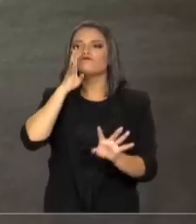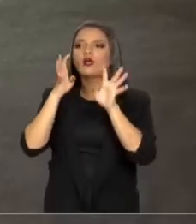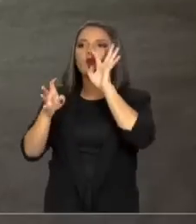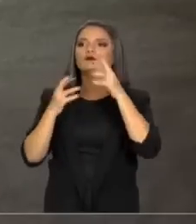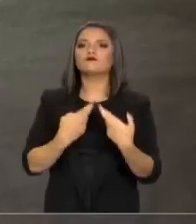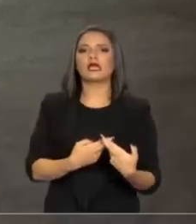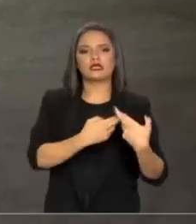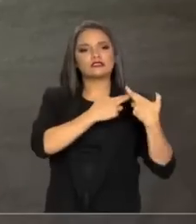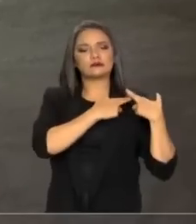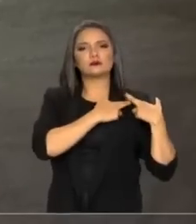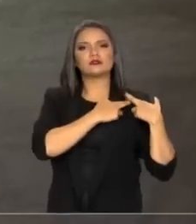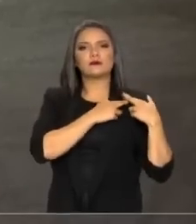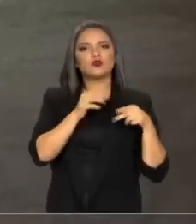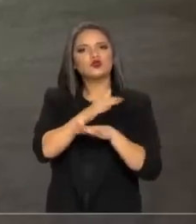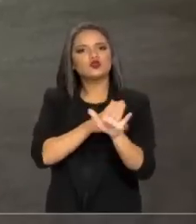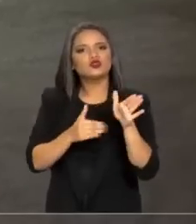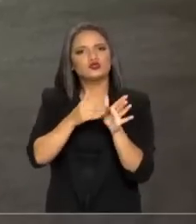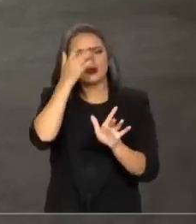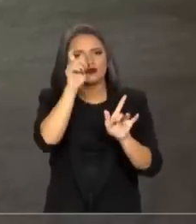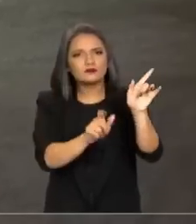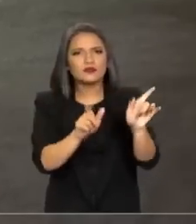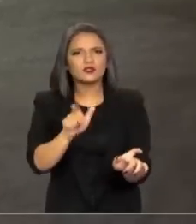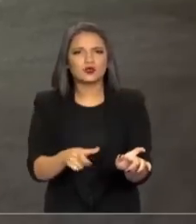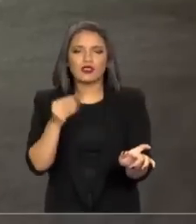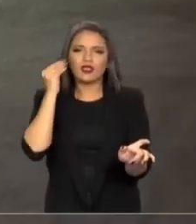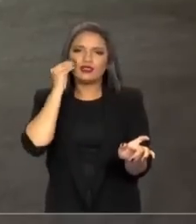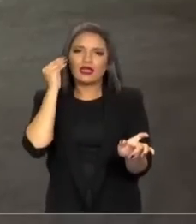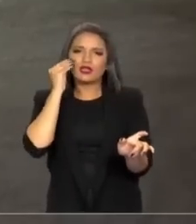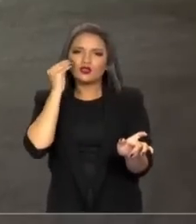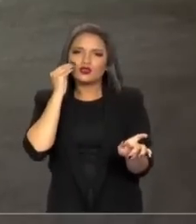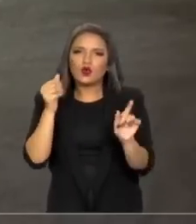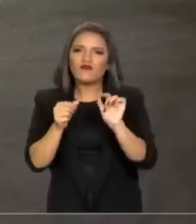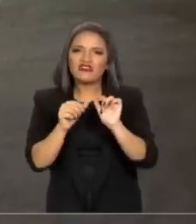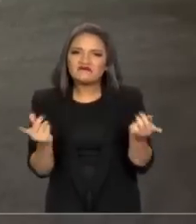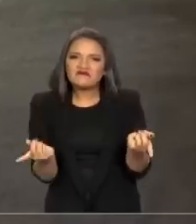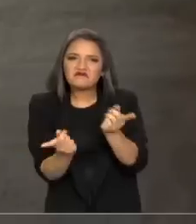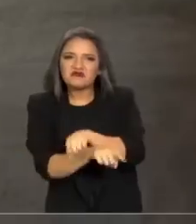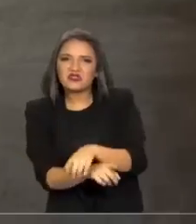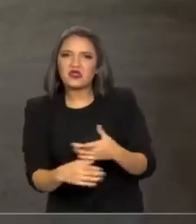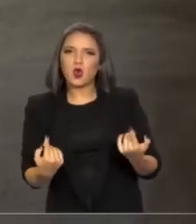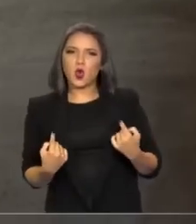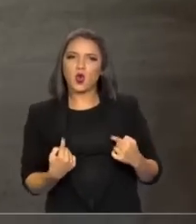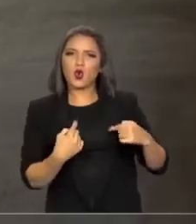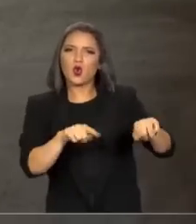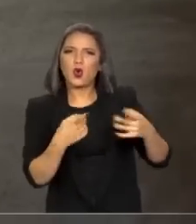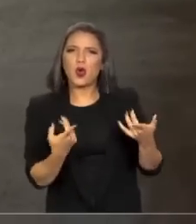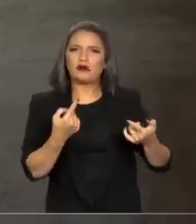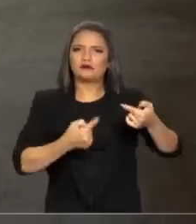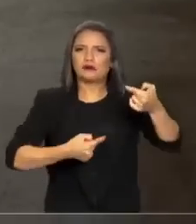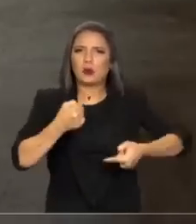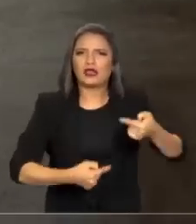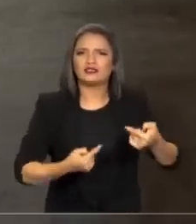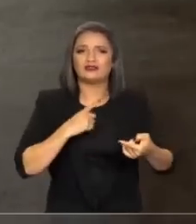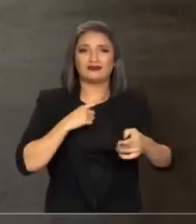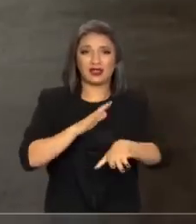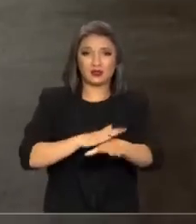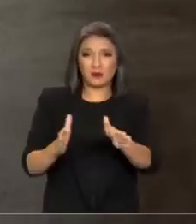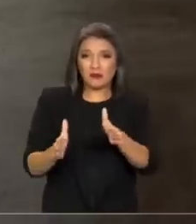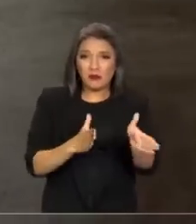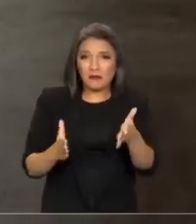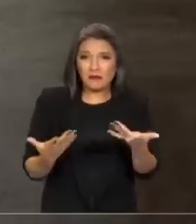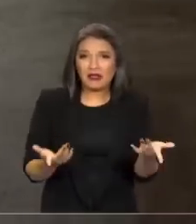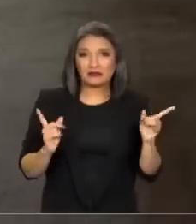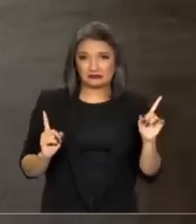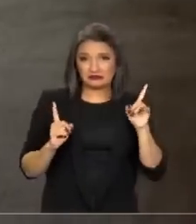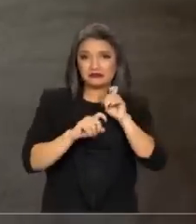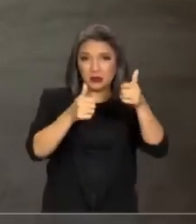todos aqueles que pretendiam subverter a ordem política criando um regime de exceção a justiça